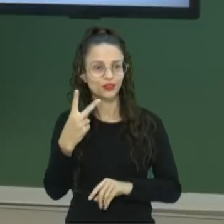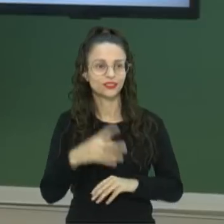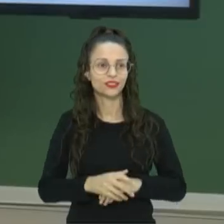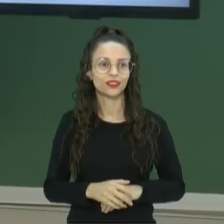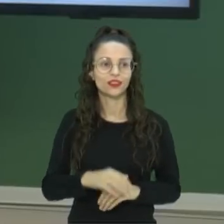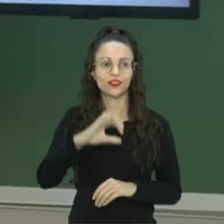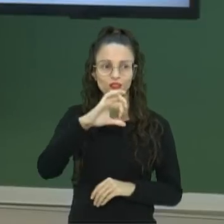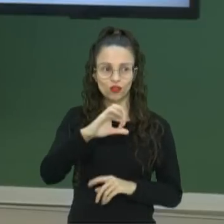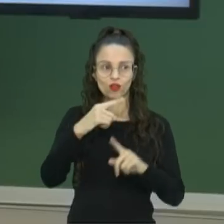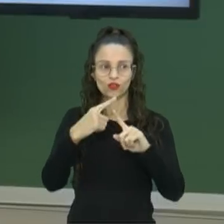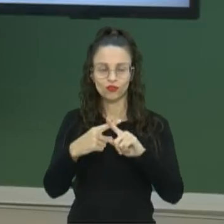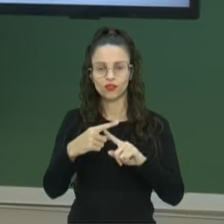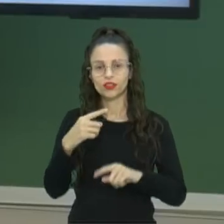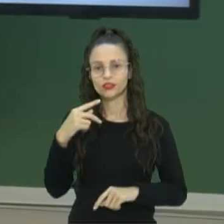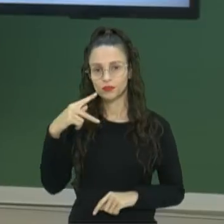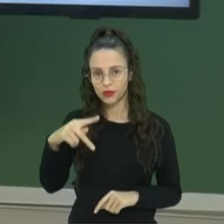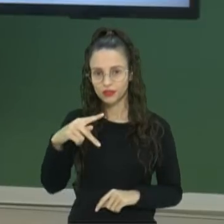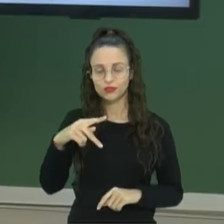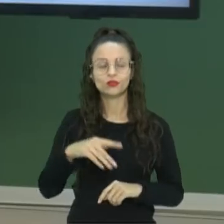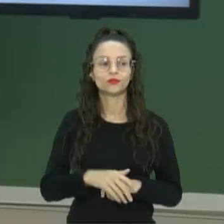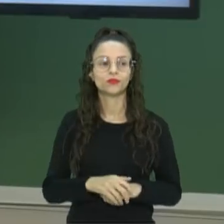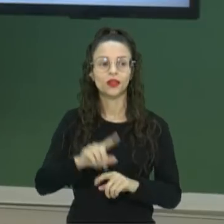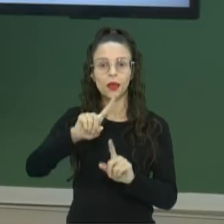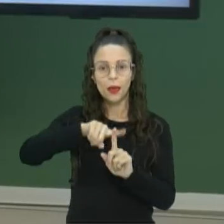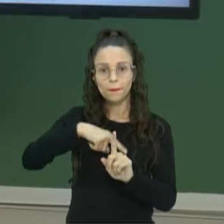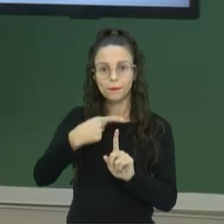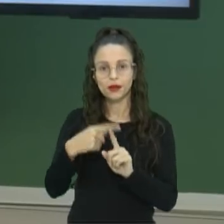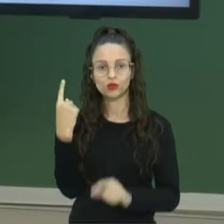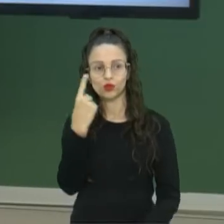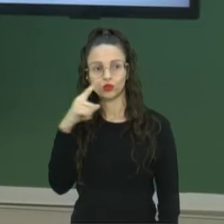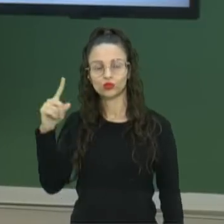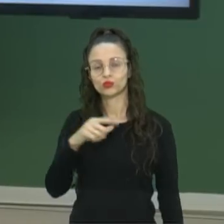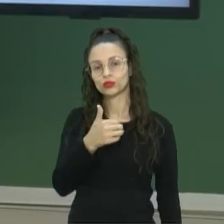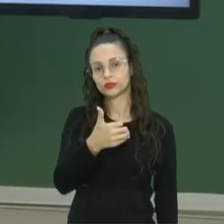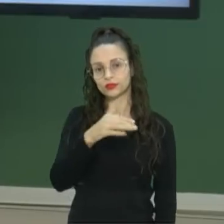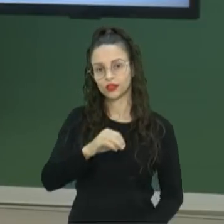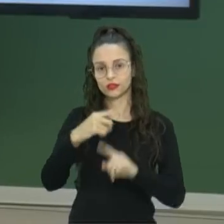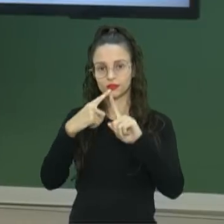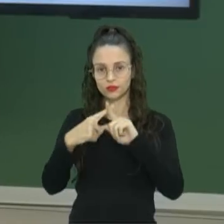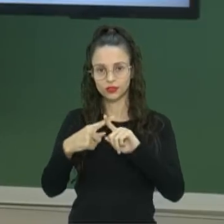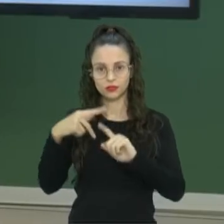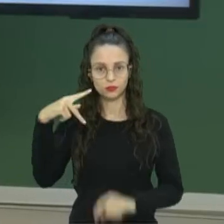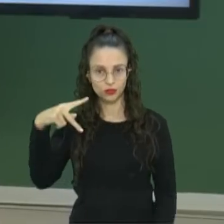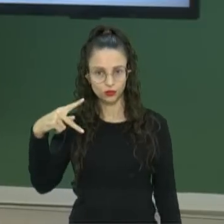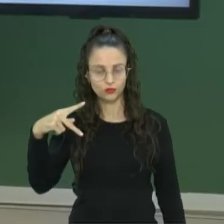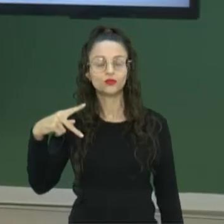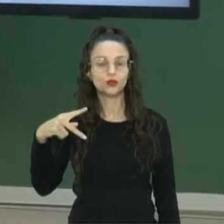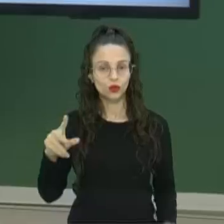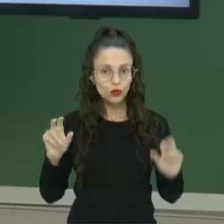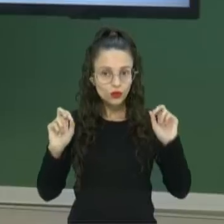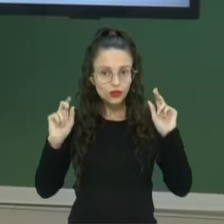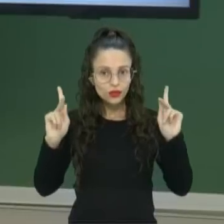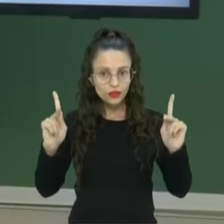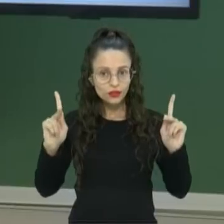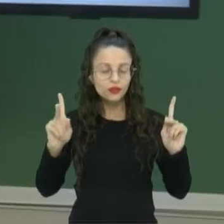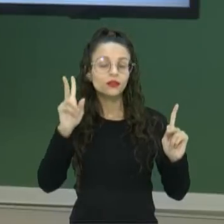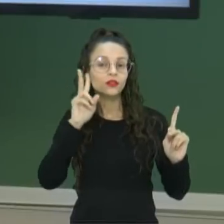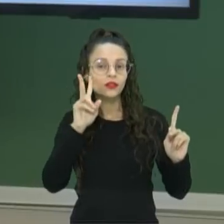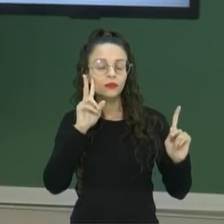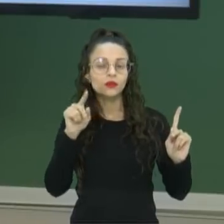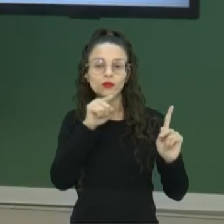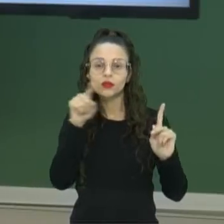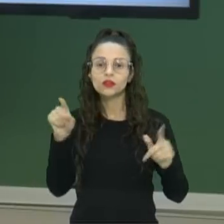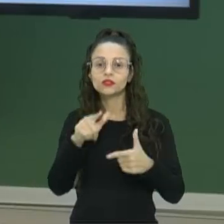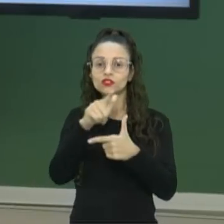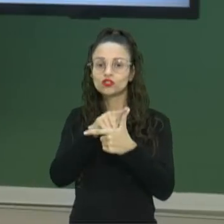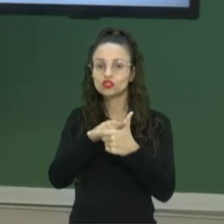Mais 9 vezes o seu peso e, por último, mais 10 vezes o seu peso, ok? Lembrando que você